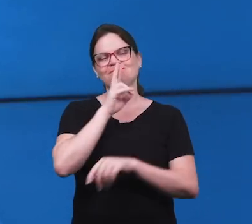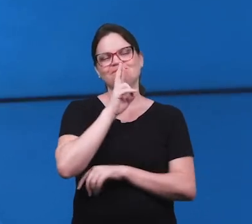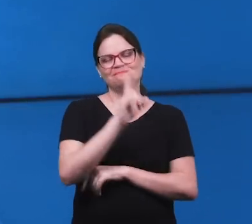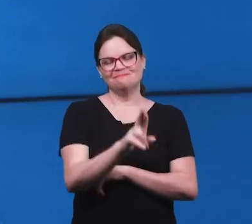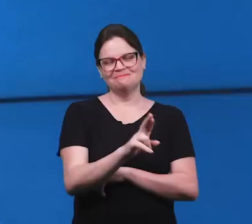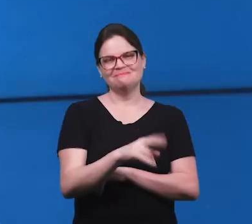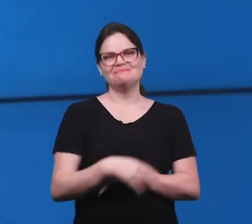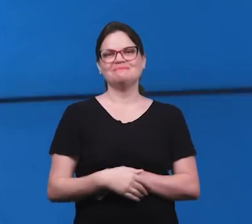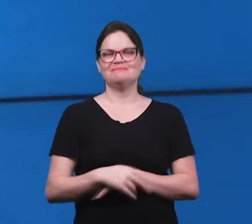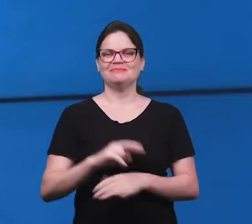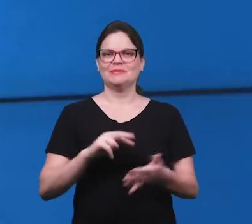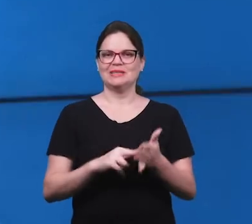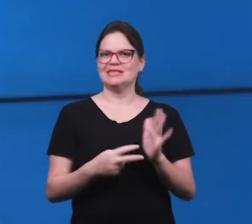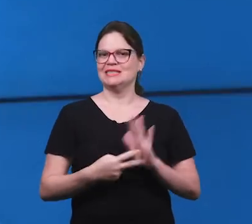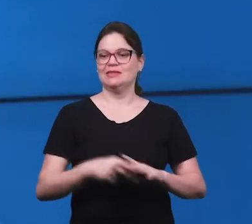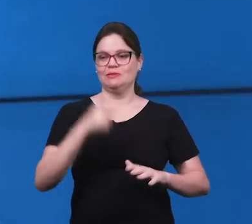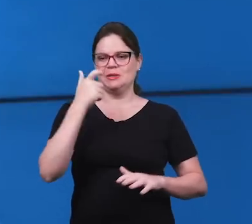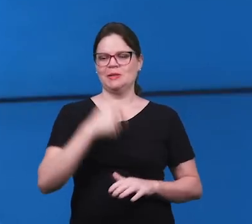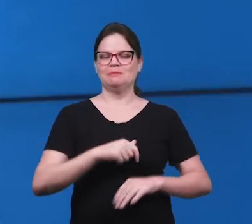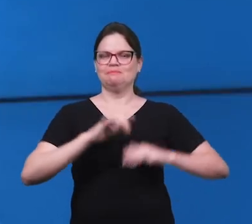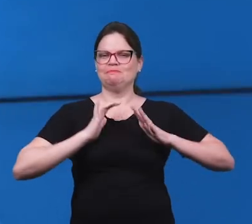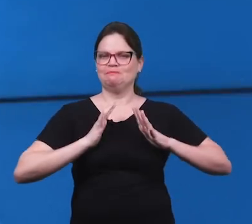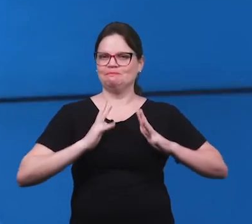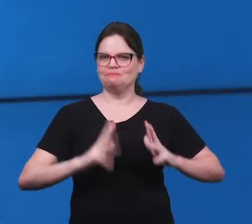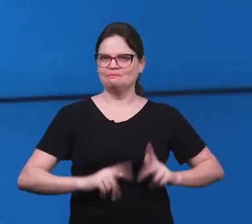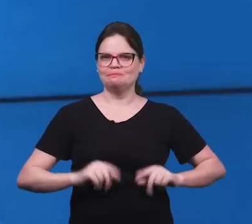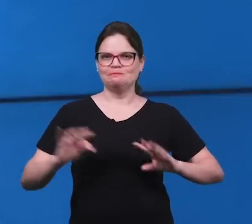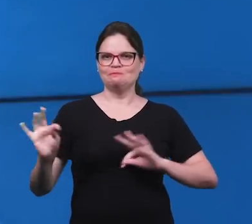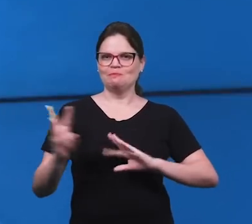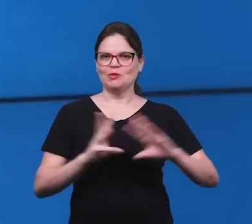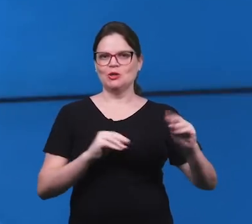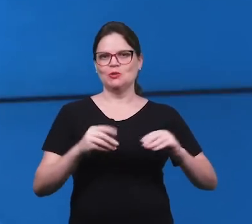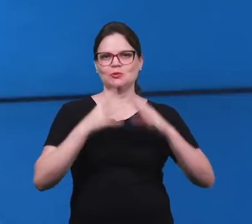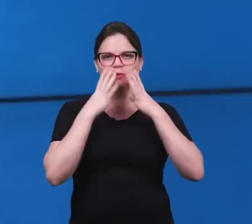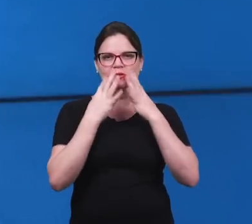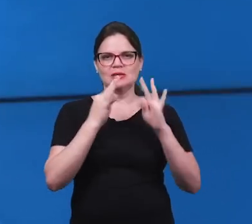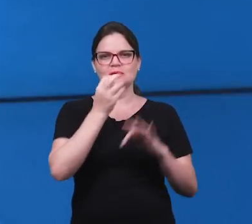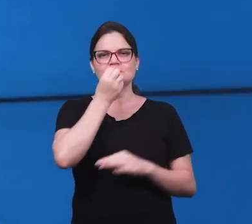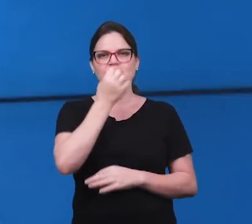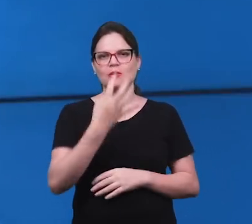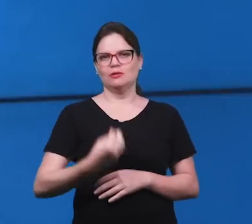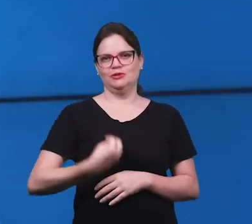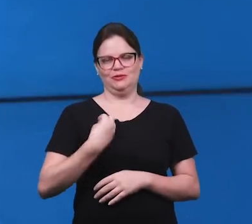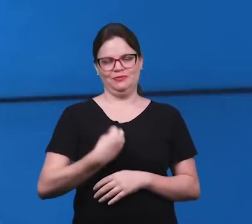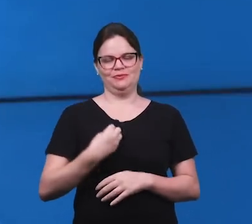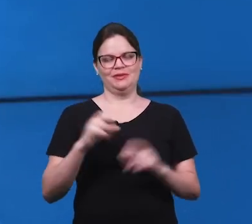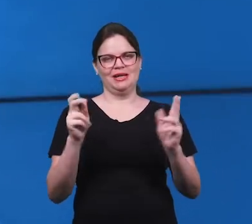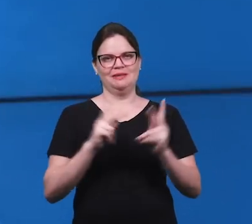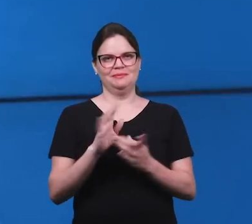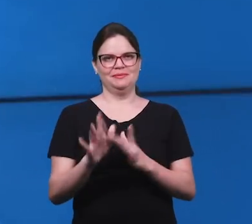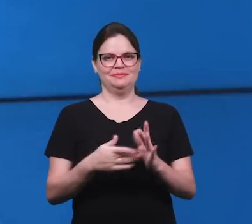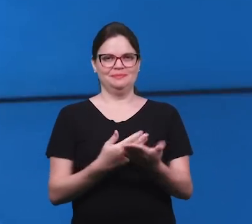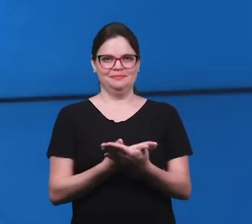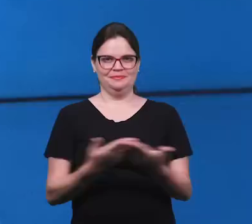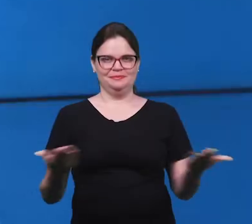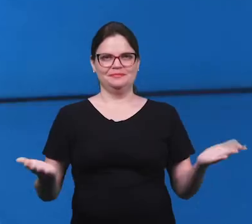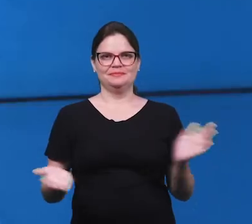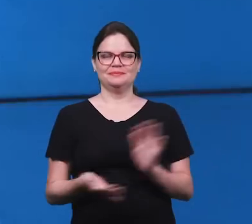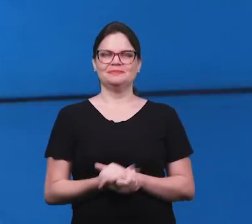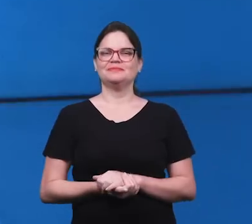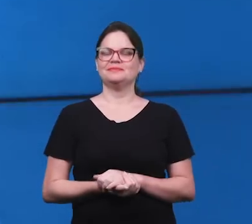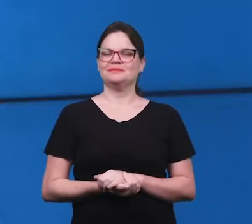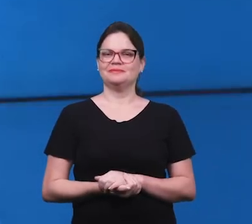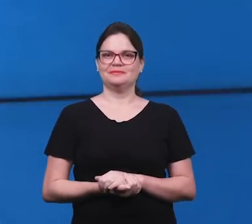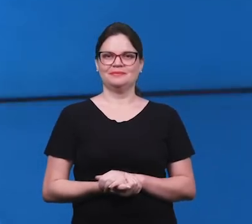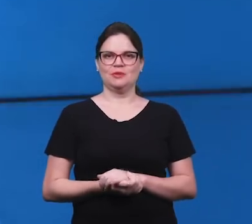é exatamente, significa sermos santos em toda a nossa maneira de viver. A paz do Senhor, a Luísa,